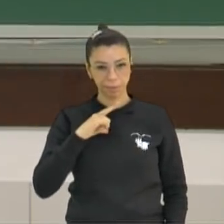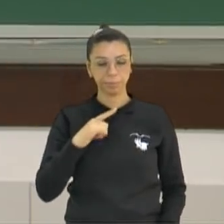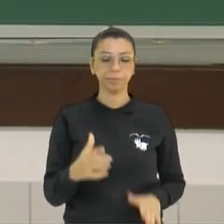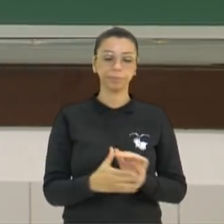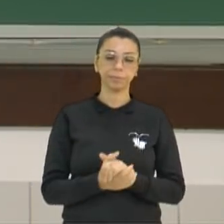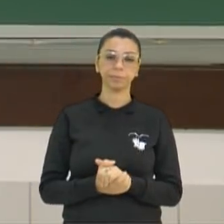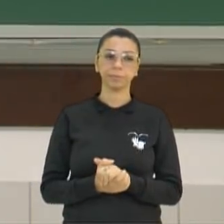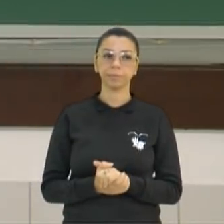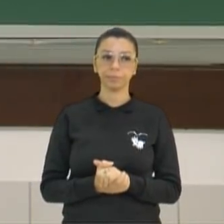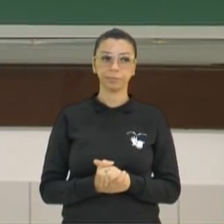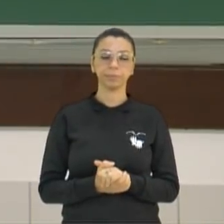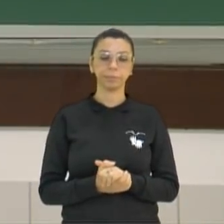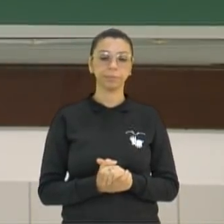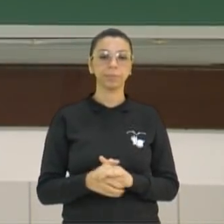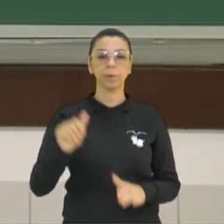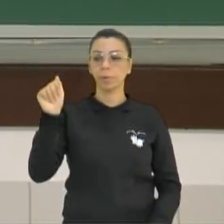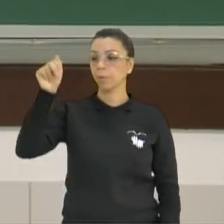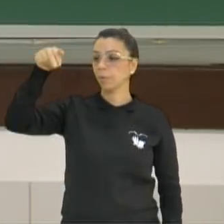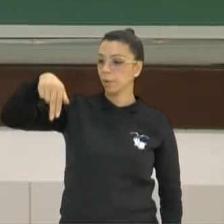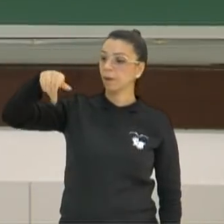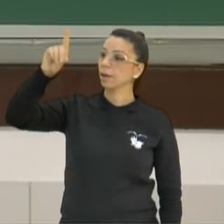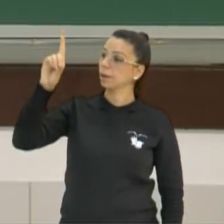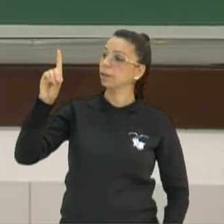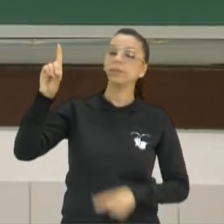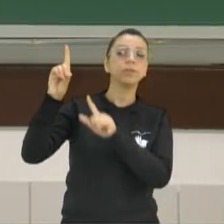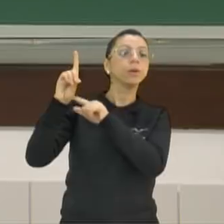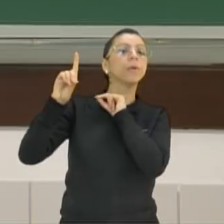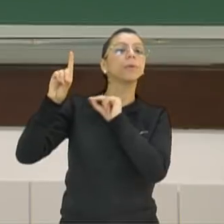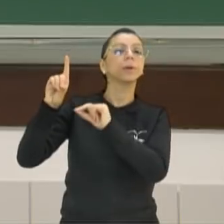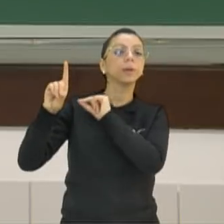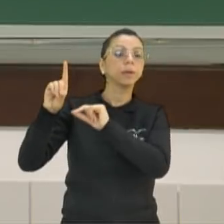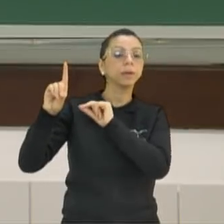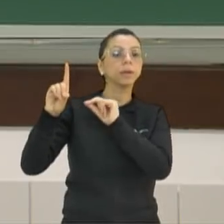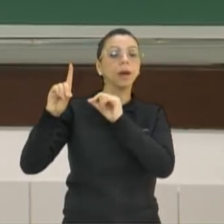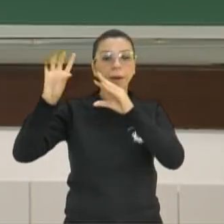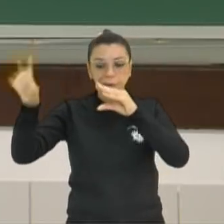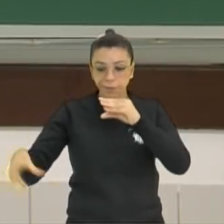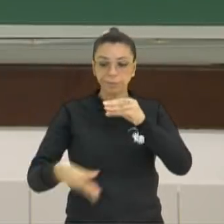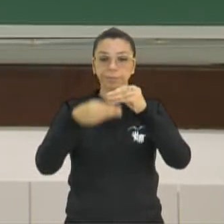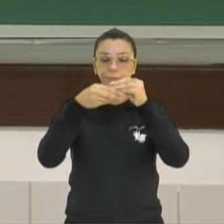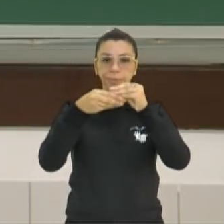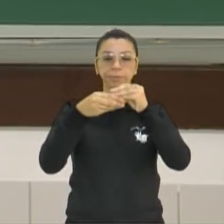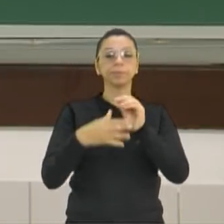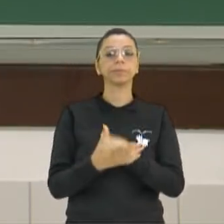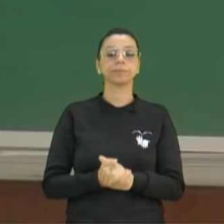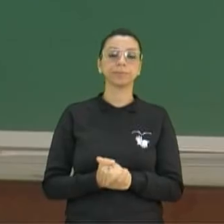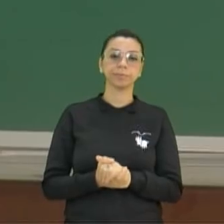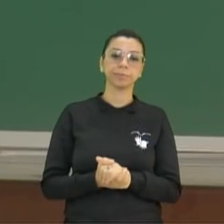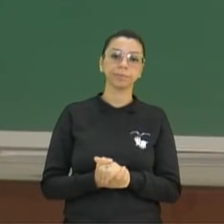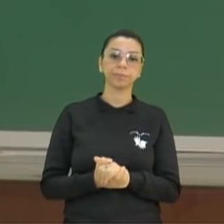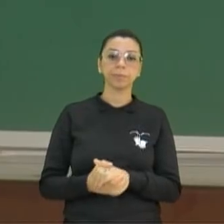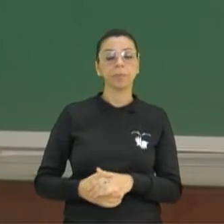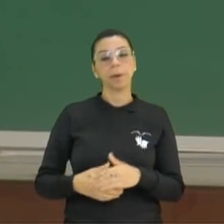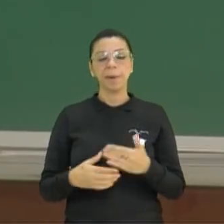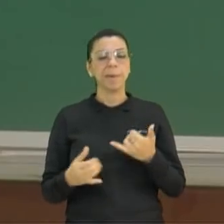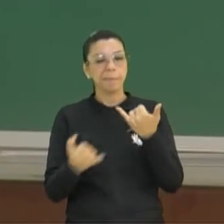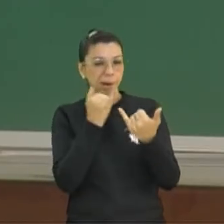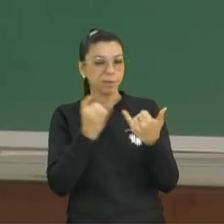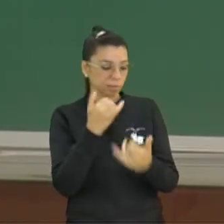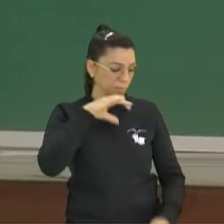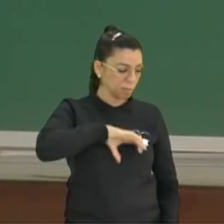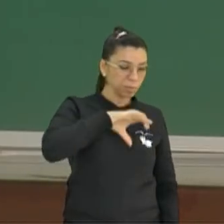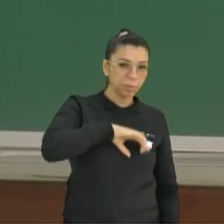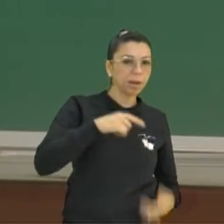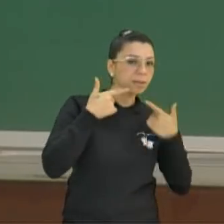O and. O and é aquela palavrinha que vai expressar adição. Ela é o nosso e na língua portuguesa.